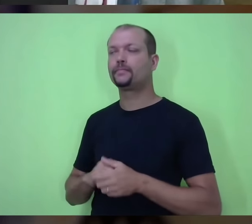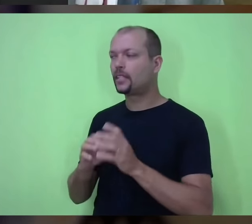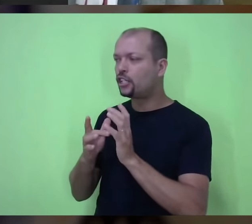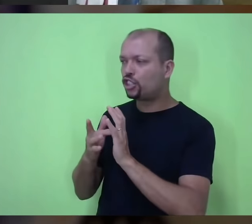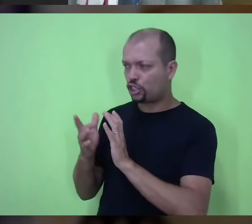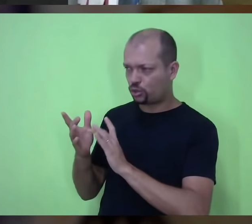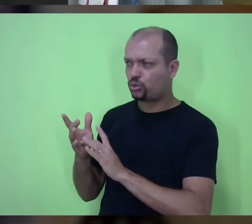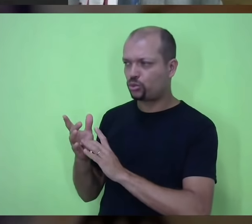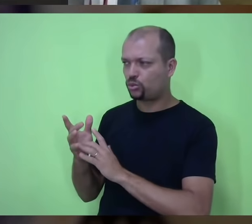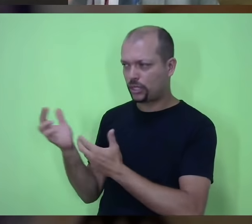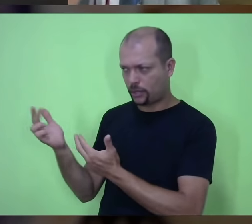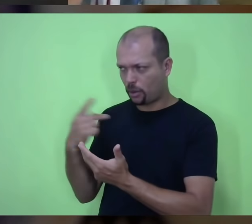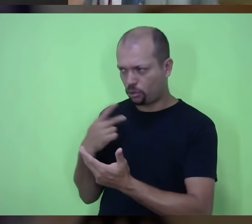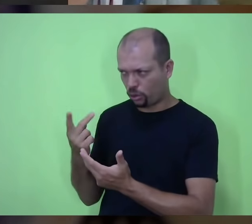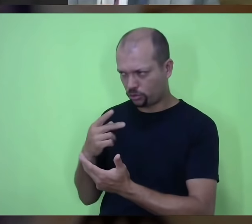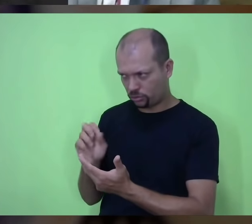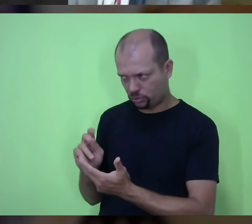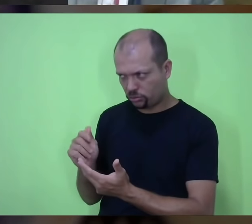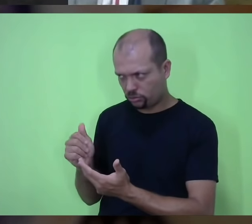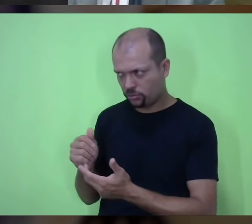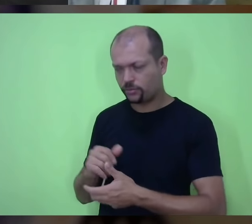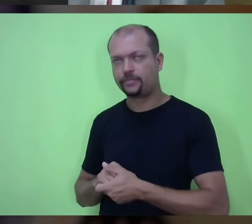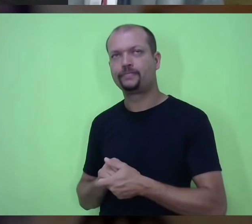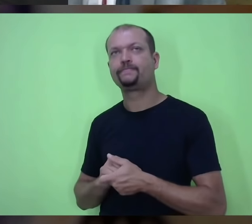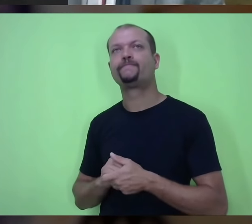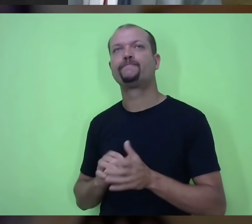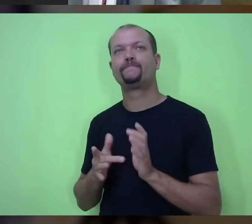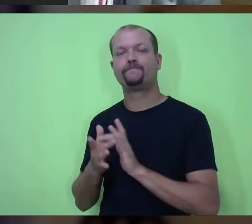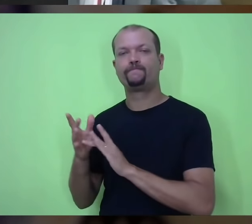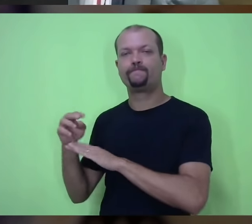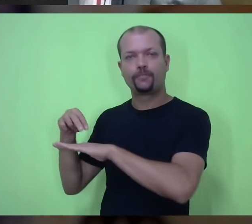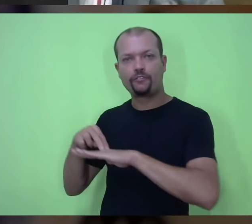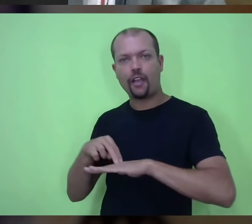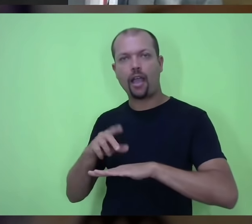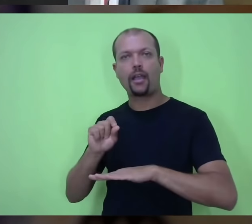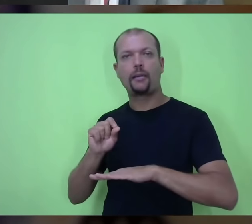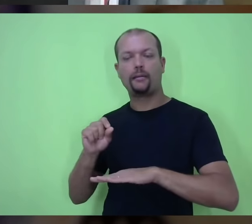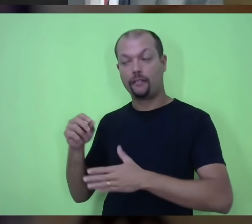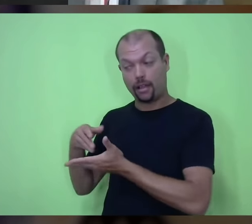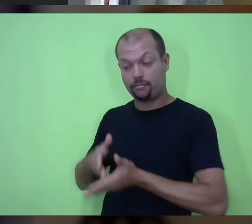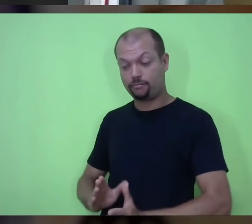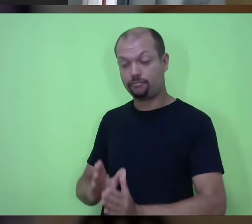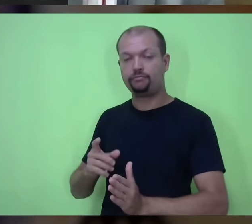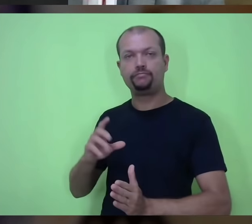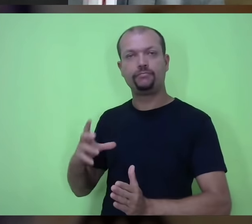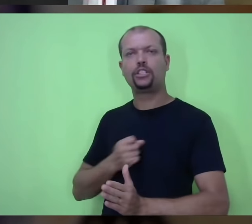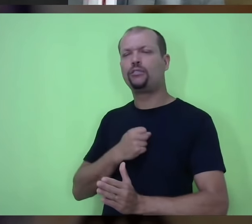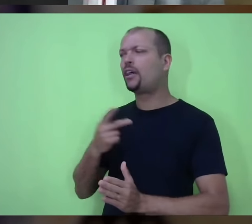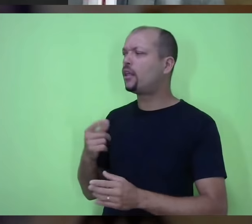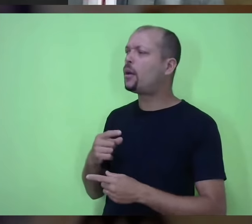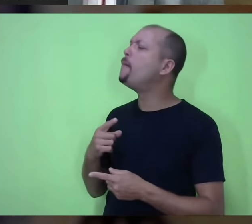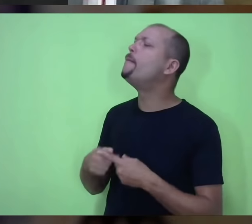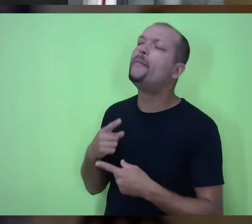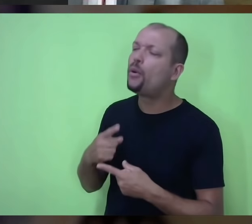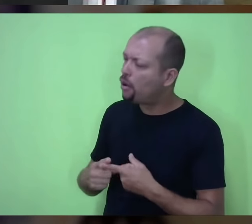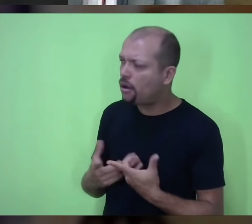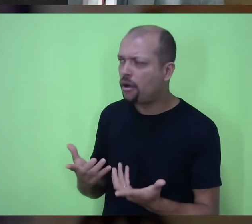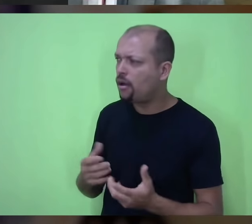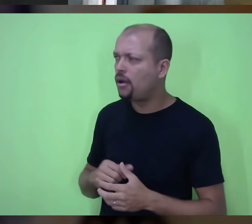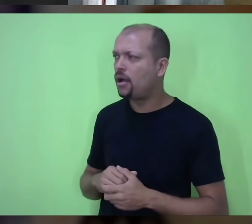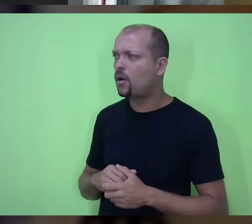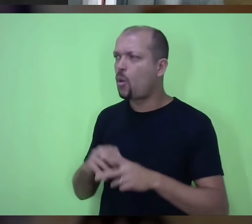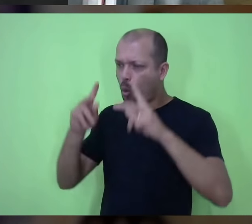Jesus, ele se torna o nosso irmão. Ele vem para nos salvar. Por quê? O ser